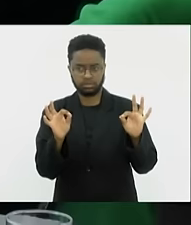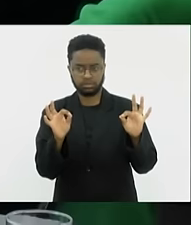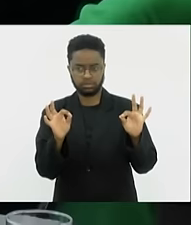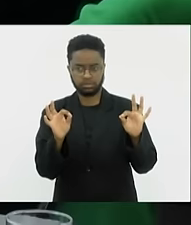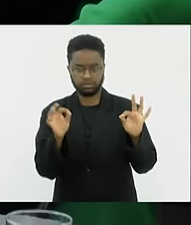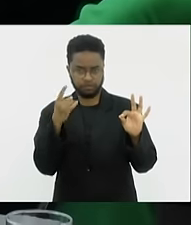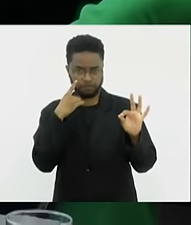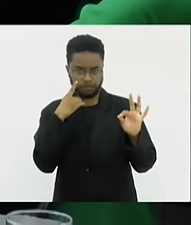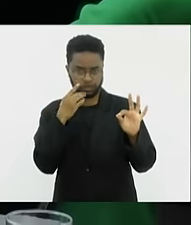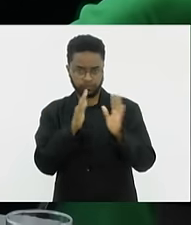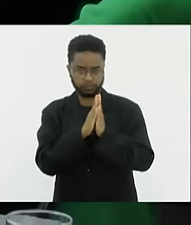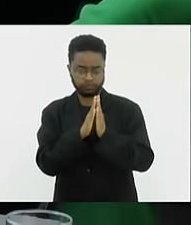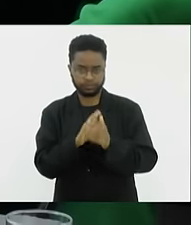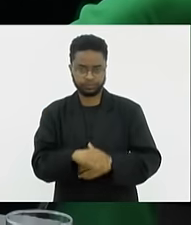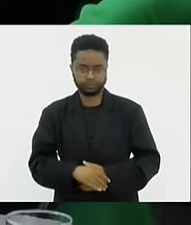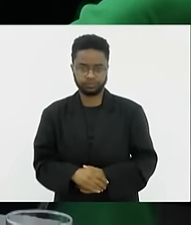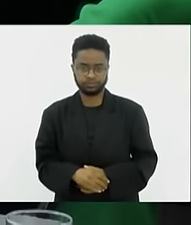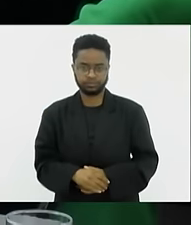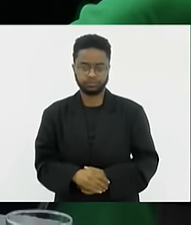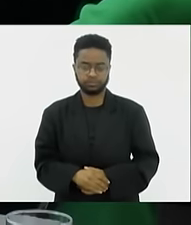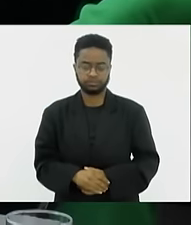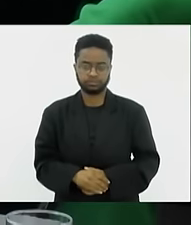Pode ver.